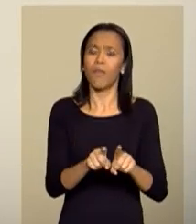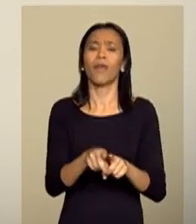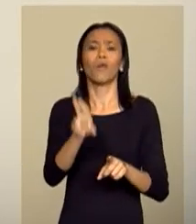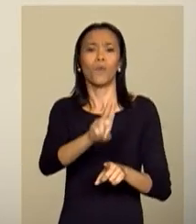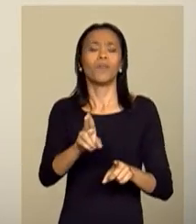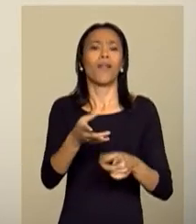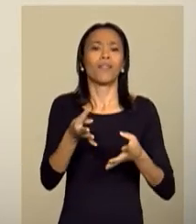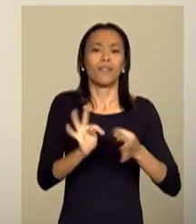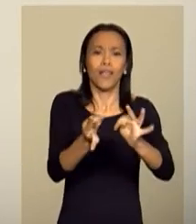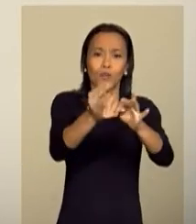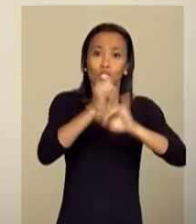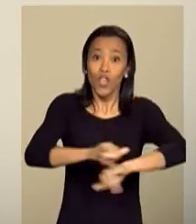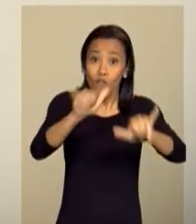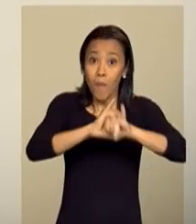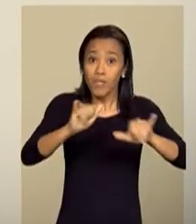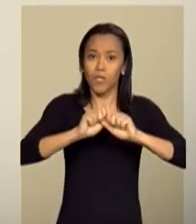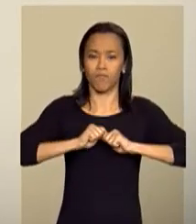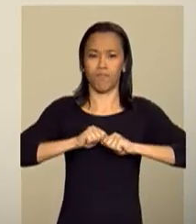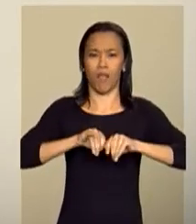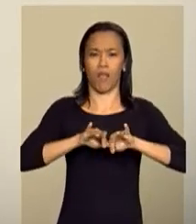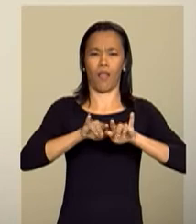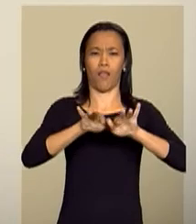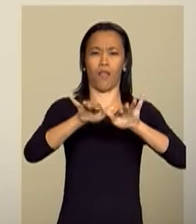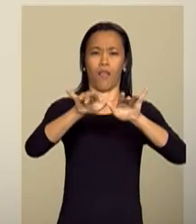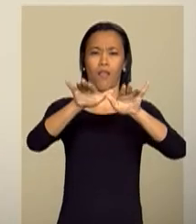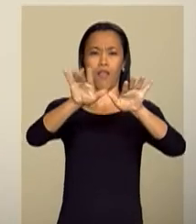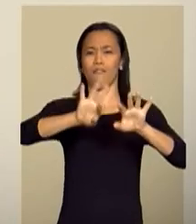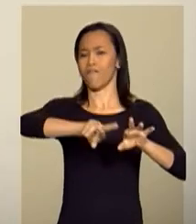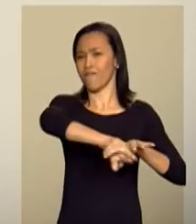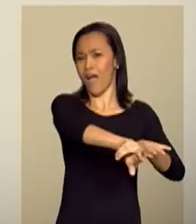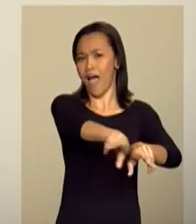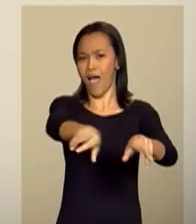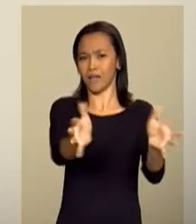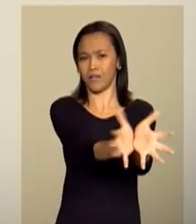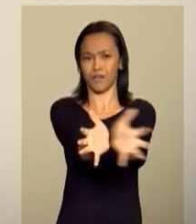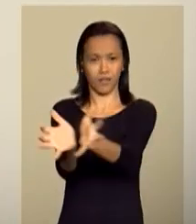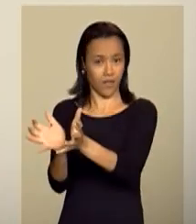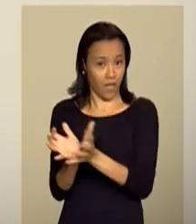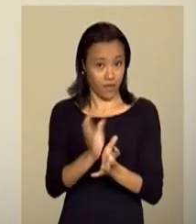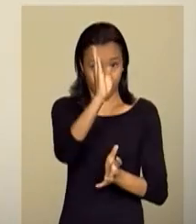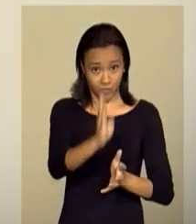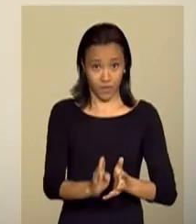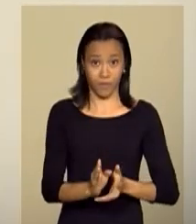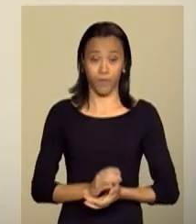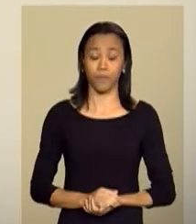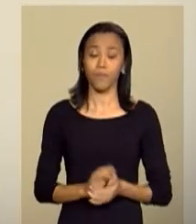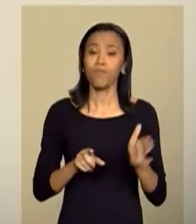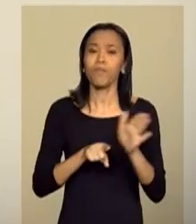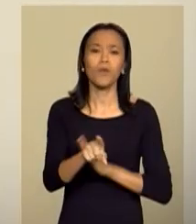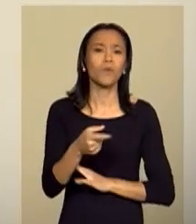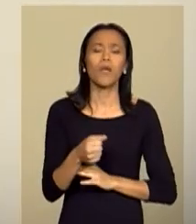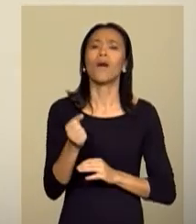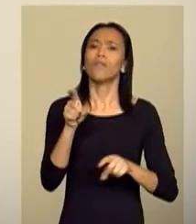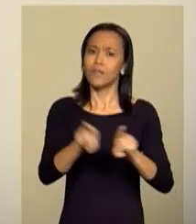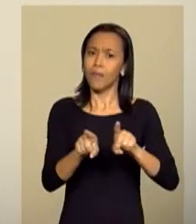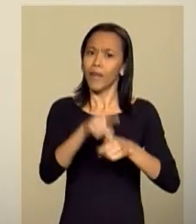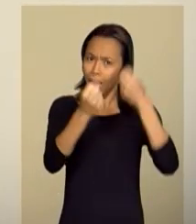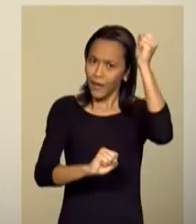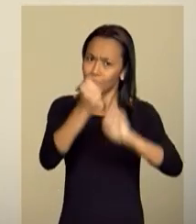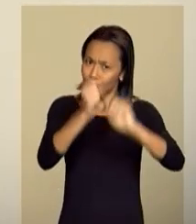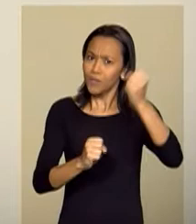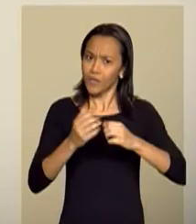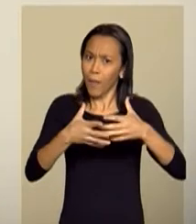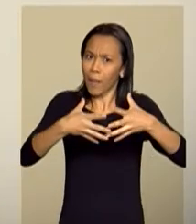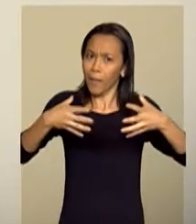informação que se espalhou por todos os setores de atividade no país Presidente a indústria também está aumentando o